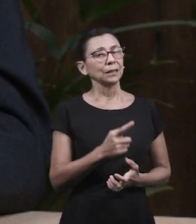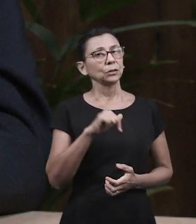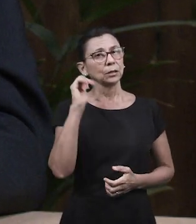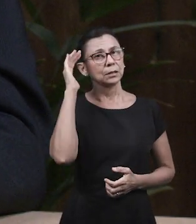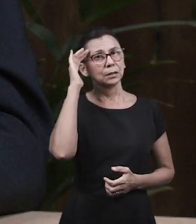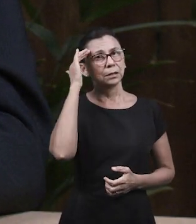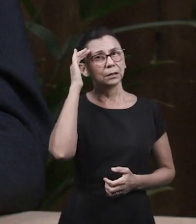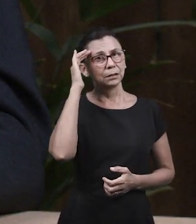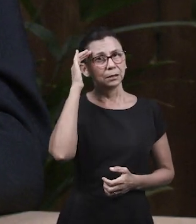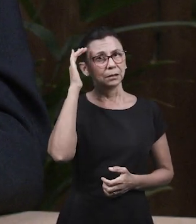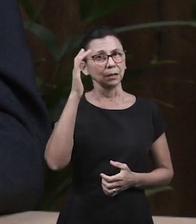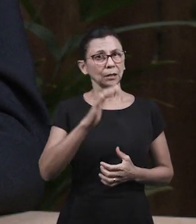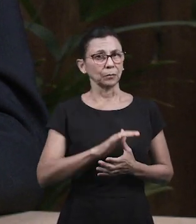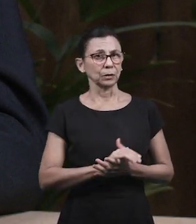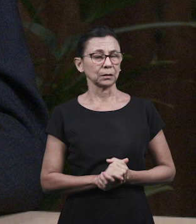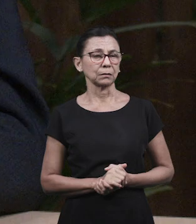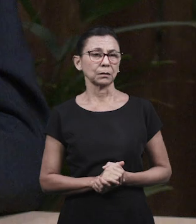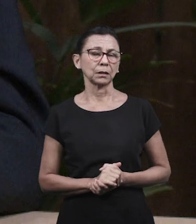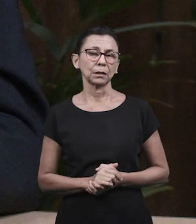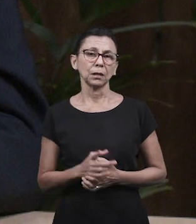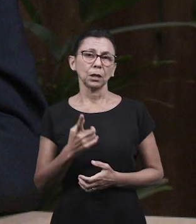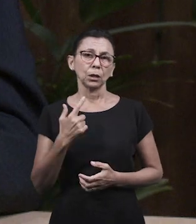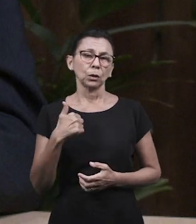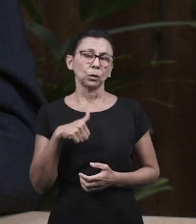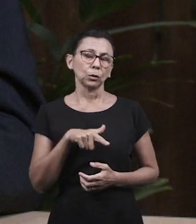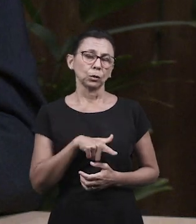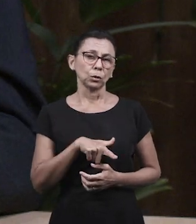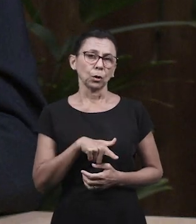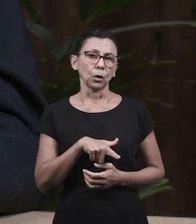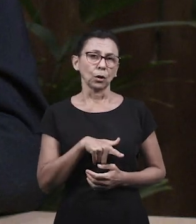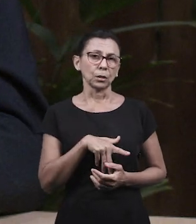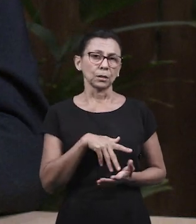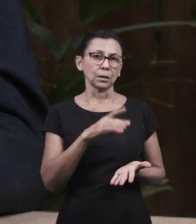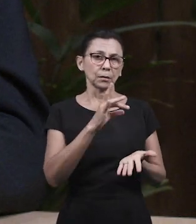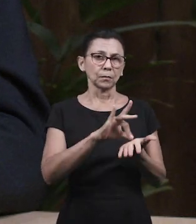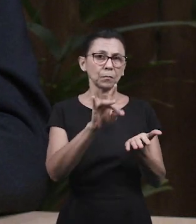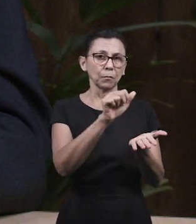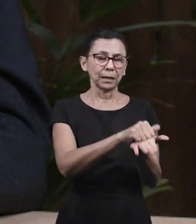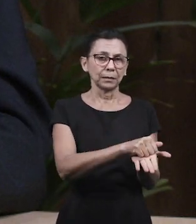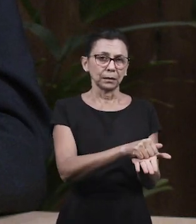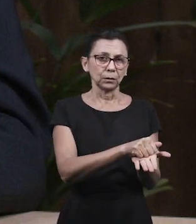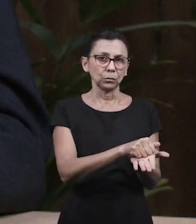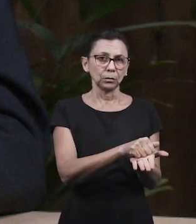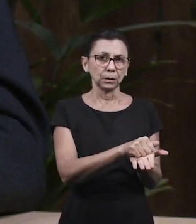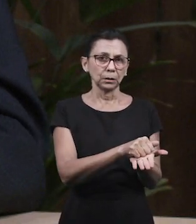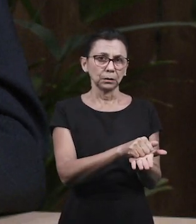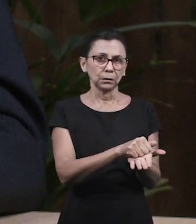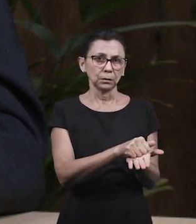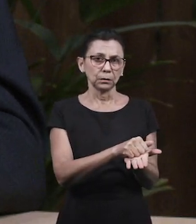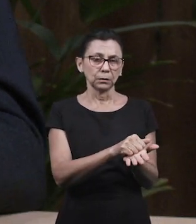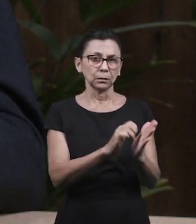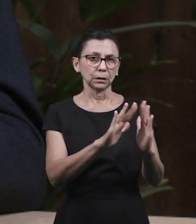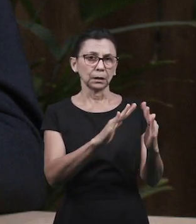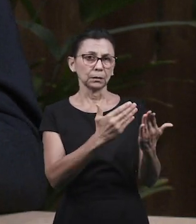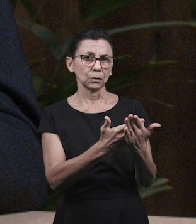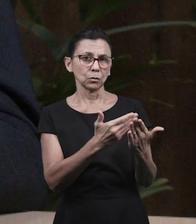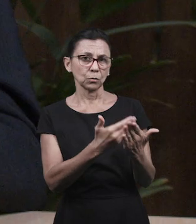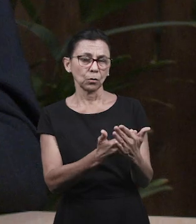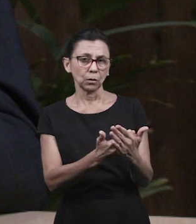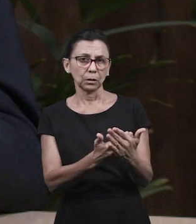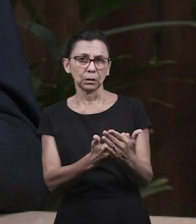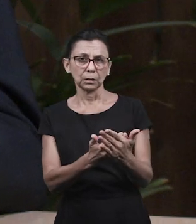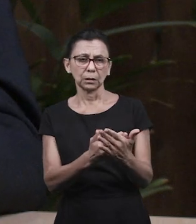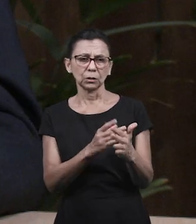quando nós colocamos lá, nós não éramos convertidos. Depois nós convertemos, mas é de uma doutrina completamente estranha à nossa,